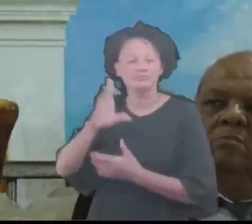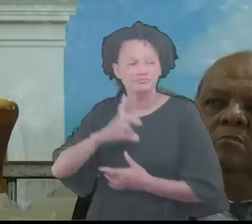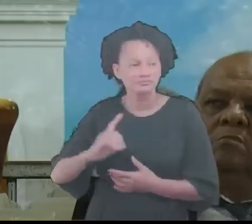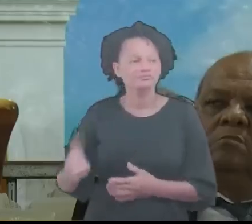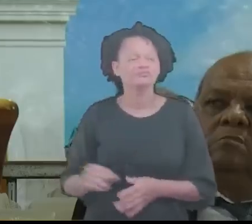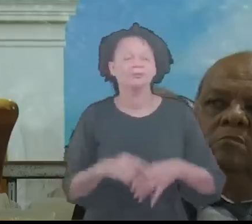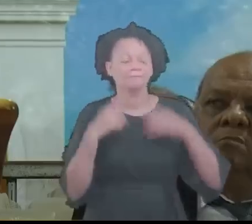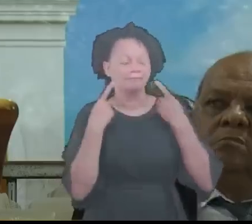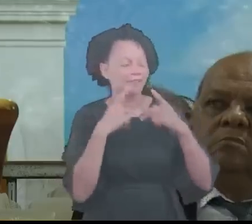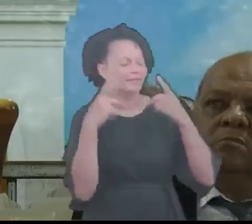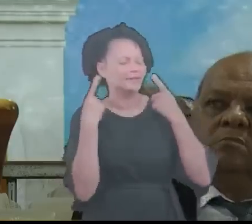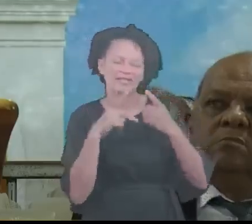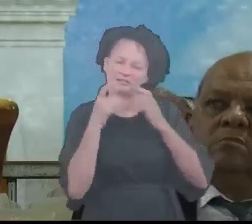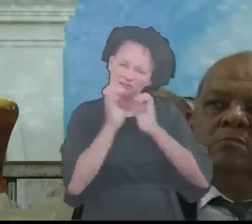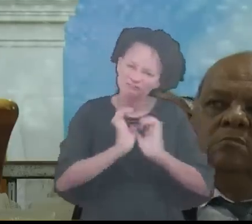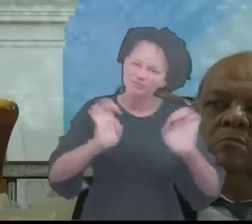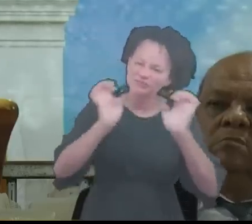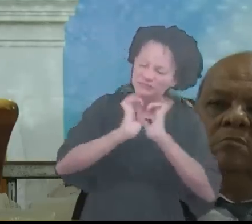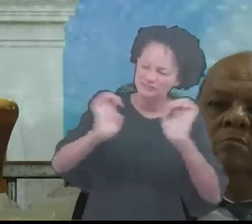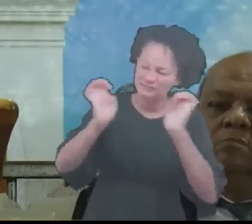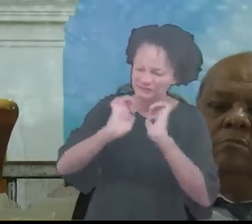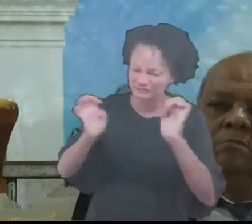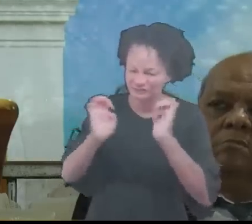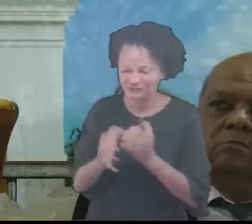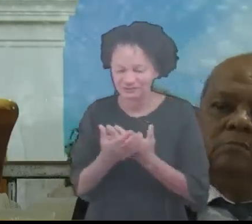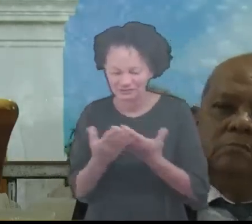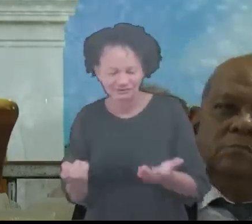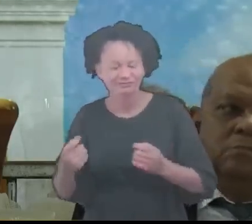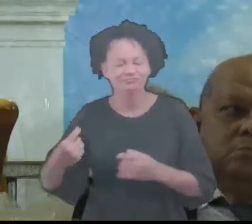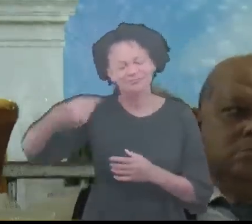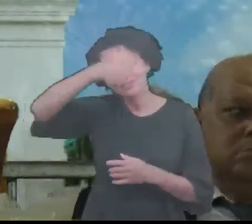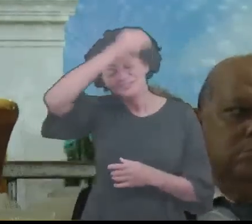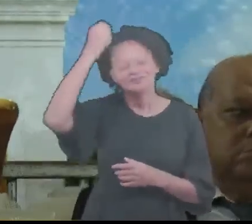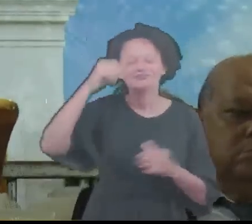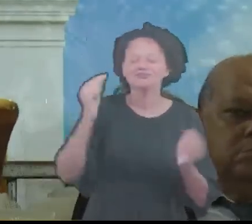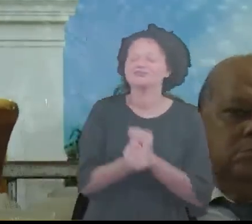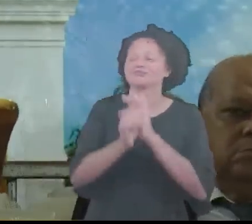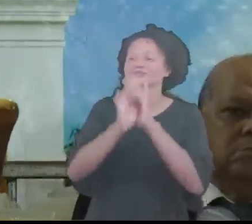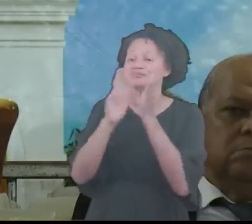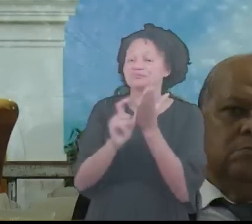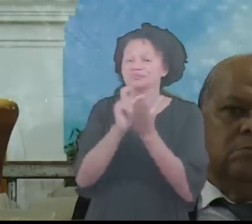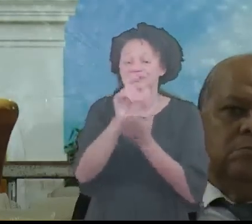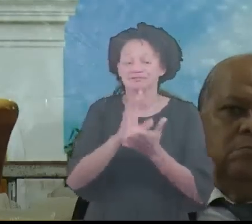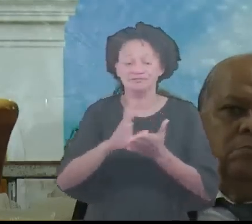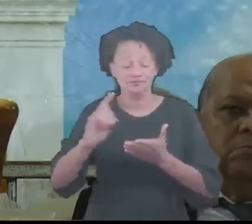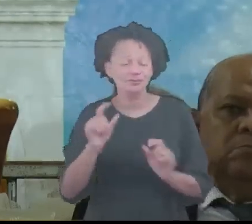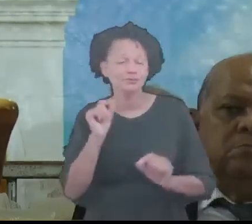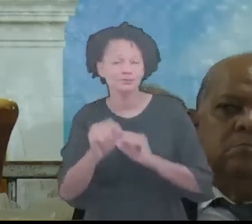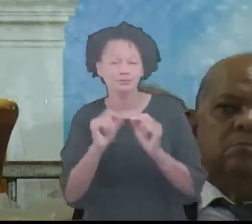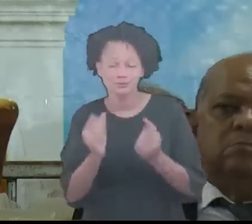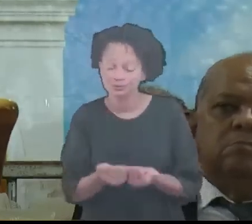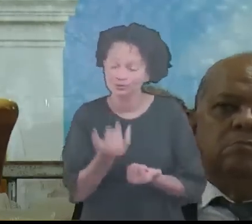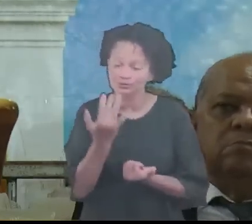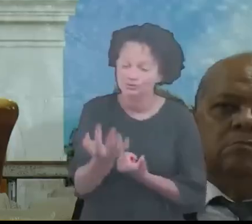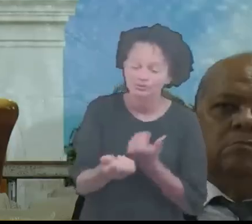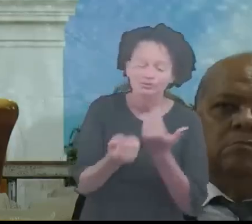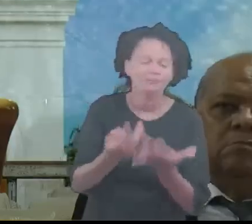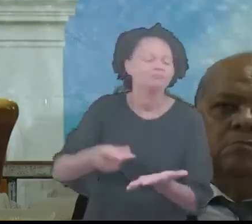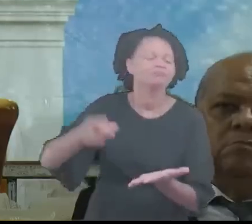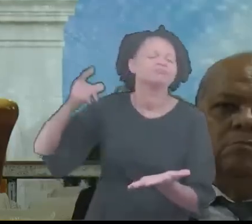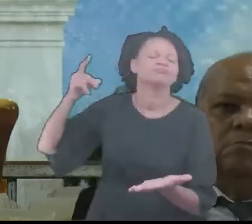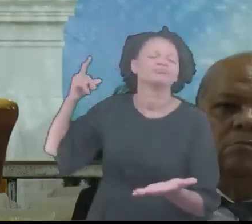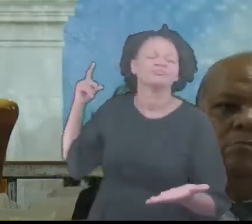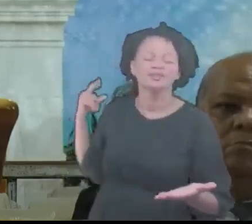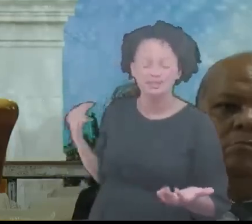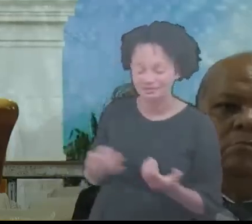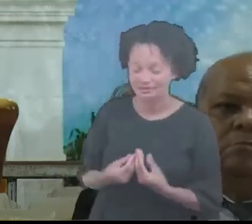a semente do evangelho, levando a santa e gloriosa palavra de Deus. O que é isso que eu estava oferecendo naquela época? Eu